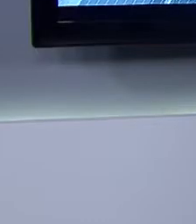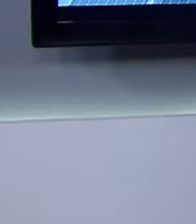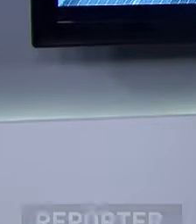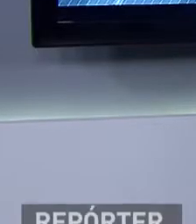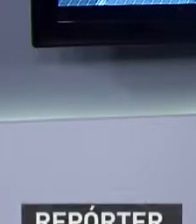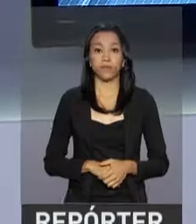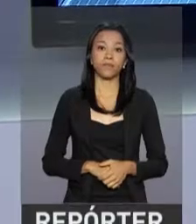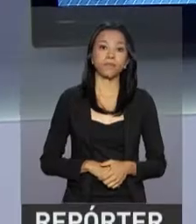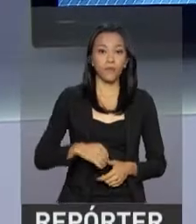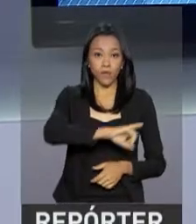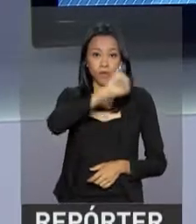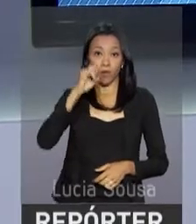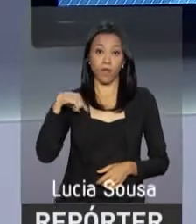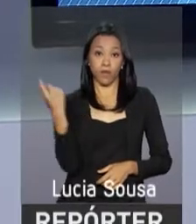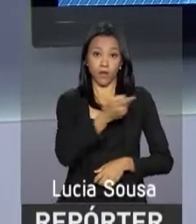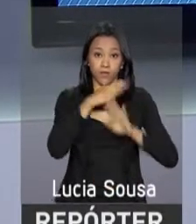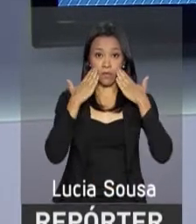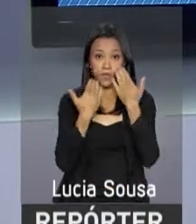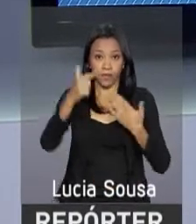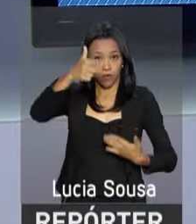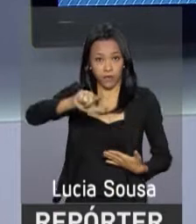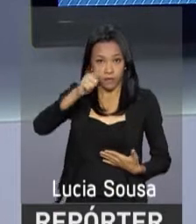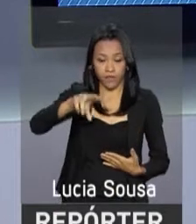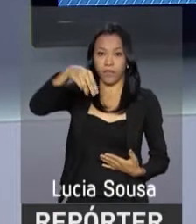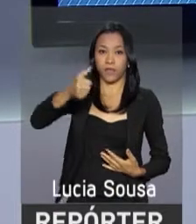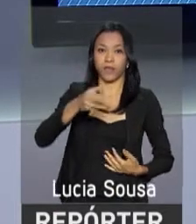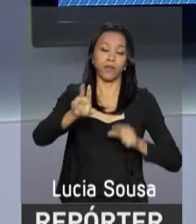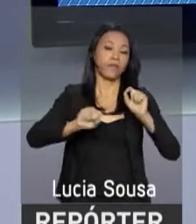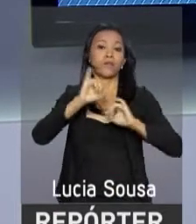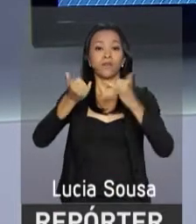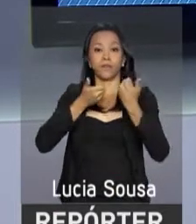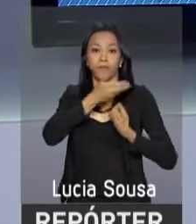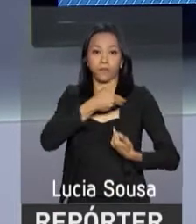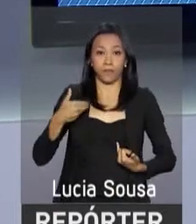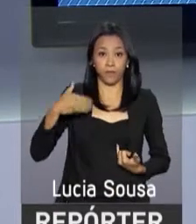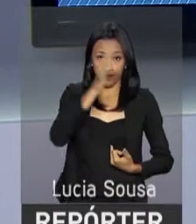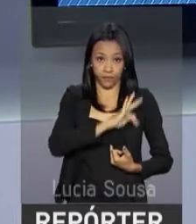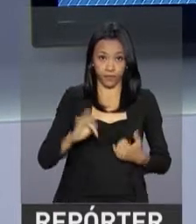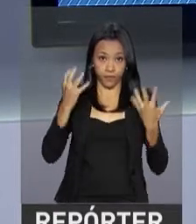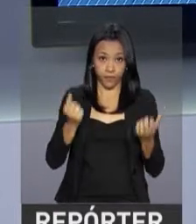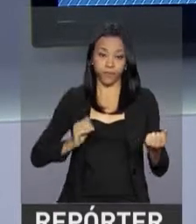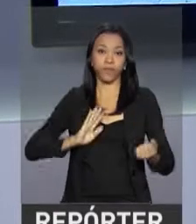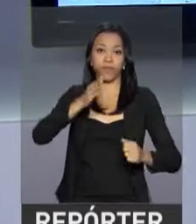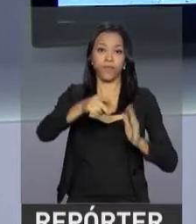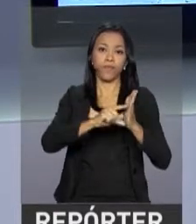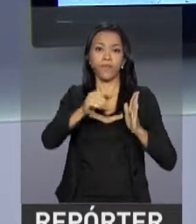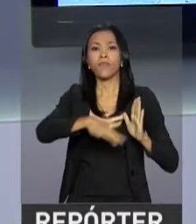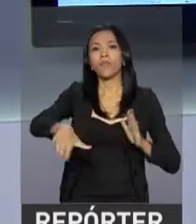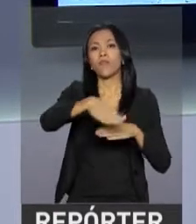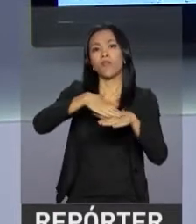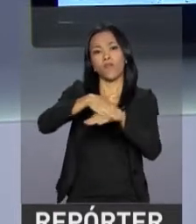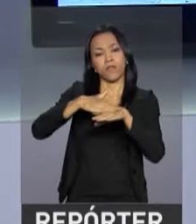o la no ar mais uma edição do repórter nbr notícias do governo federal e nós vamos até o palácio do planalto conversar com a